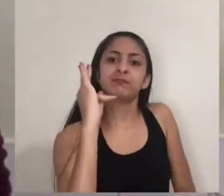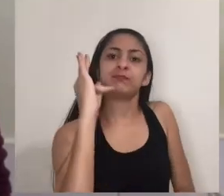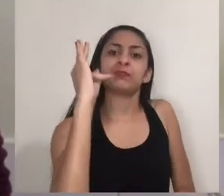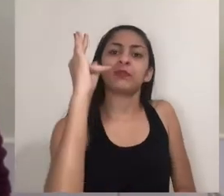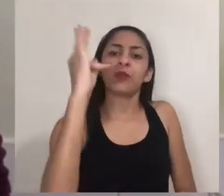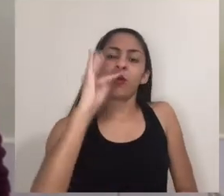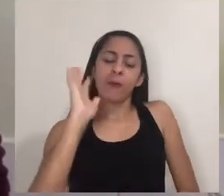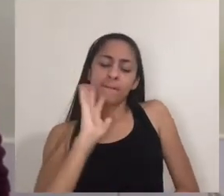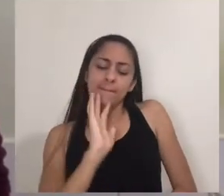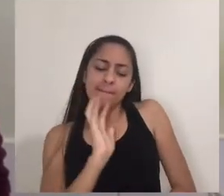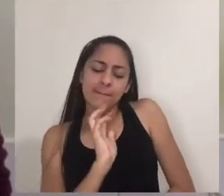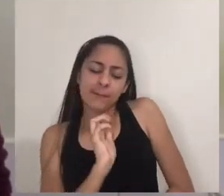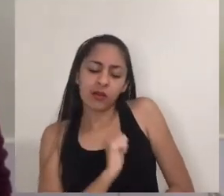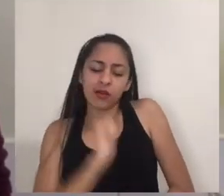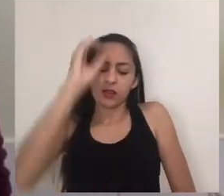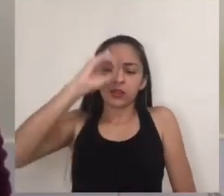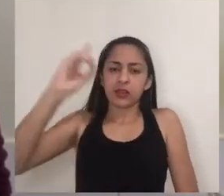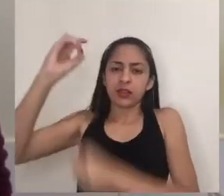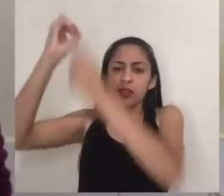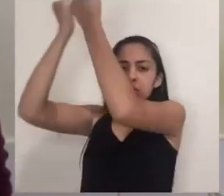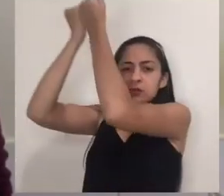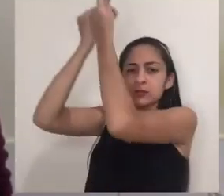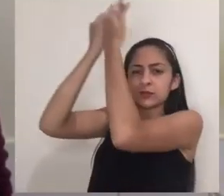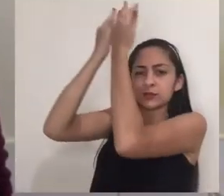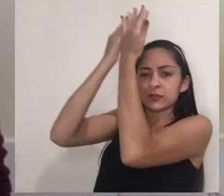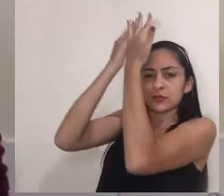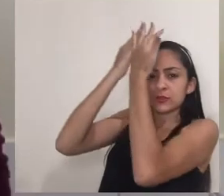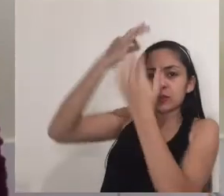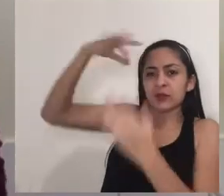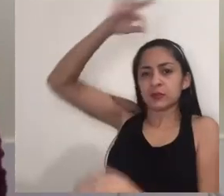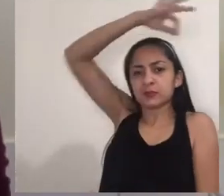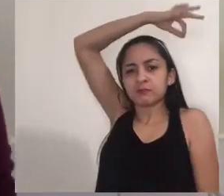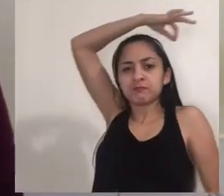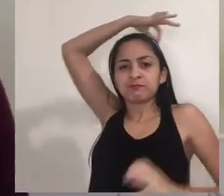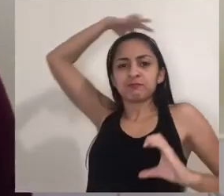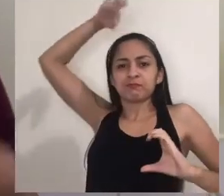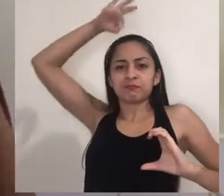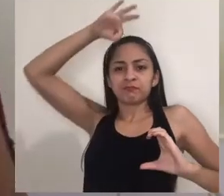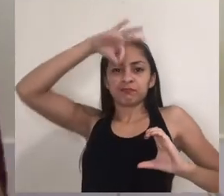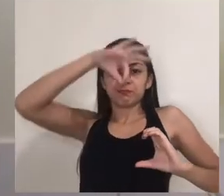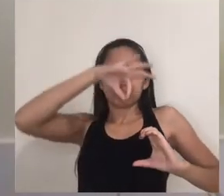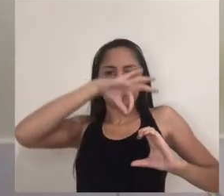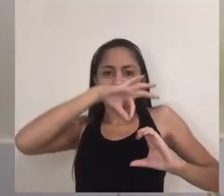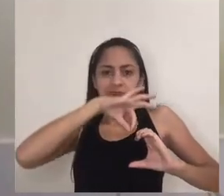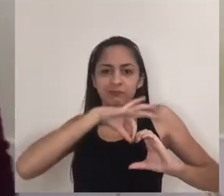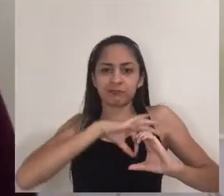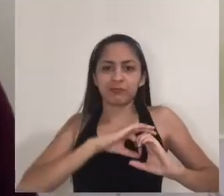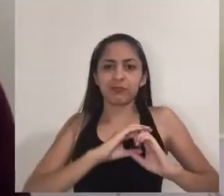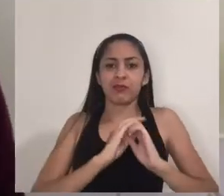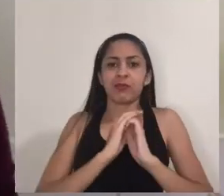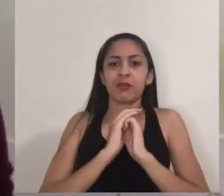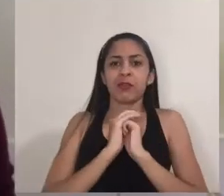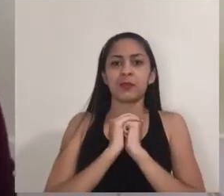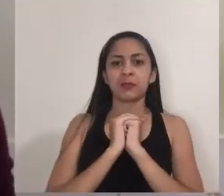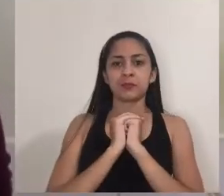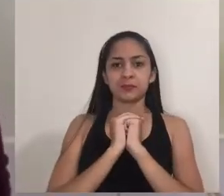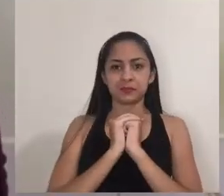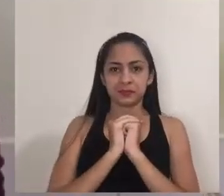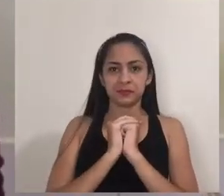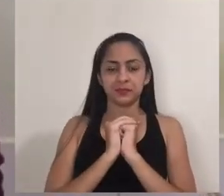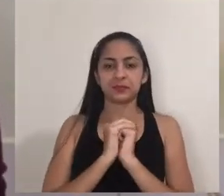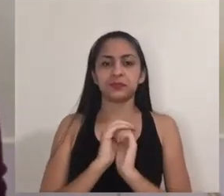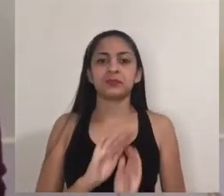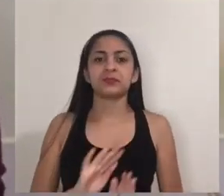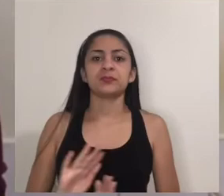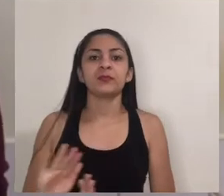amor de Deus é derramado em nosso coração pelo Espírito Santo, que nos foi outorgado. Amém, que a palavra do Senhor seja aplicada aos